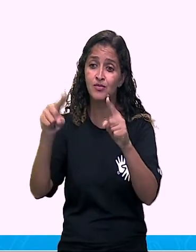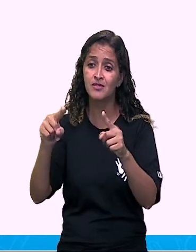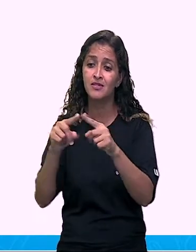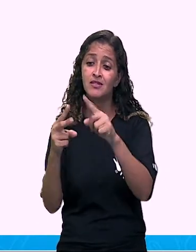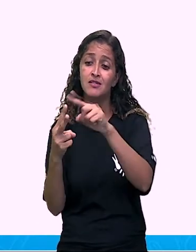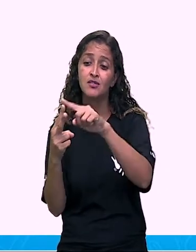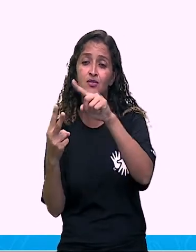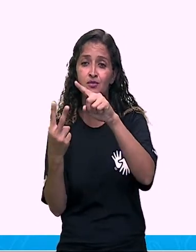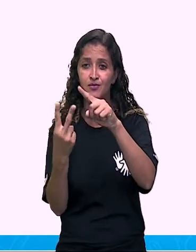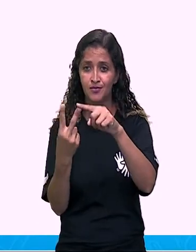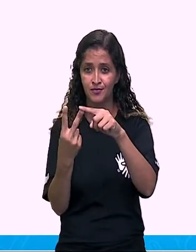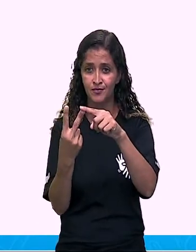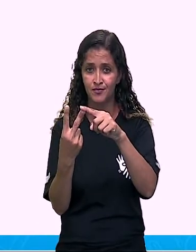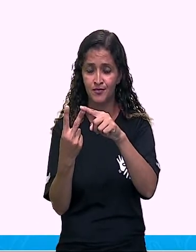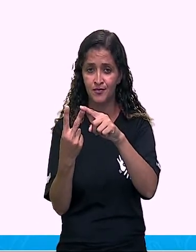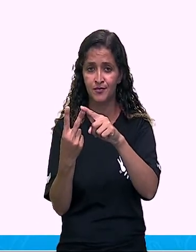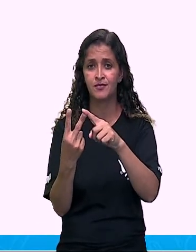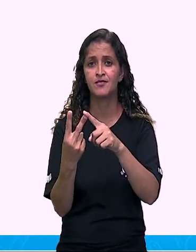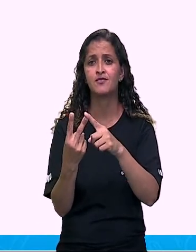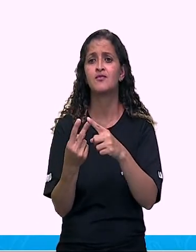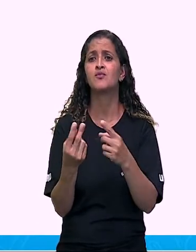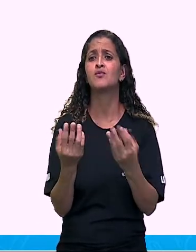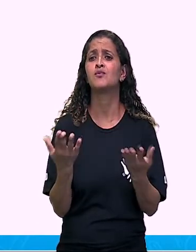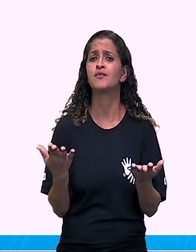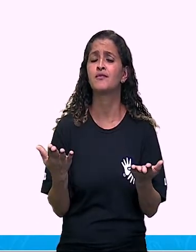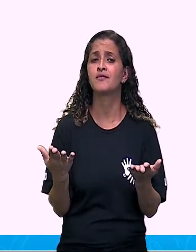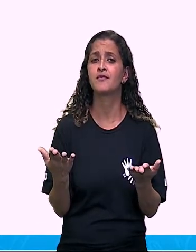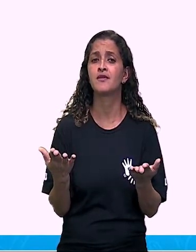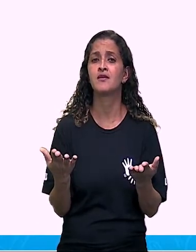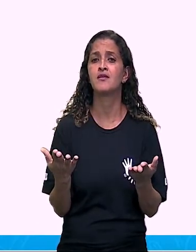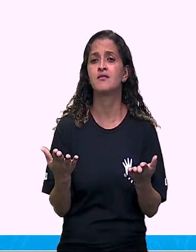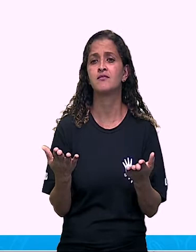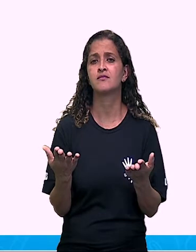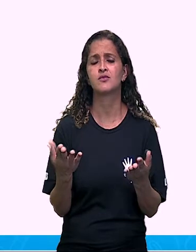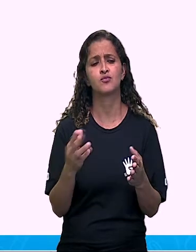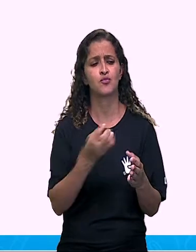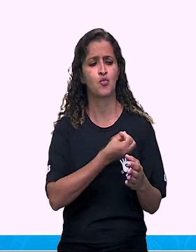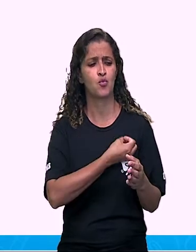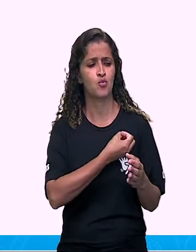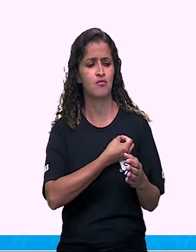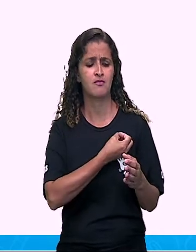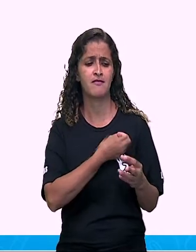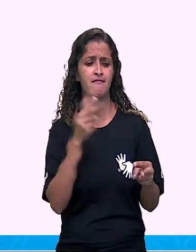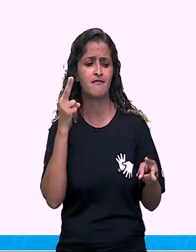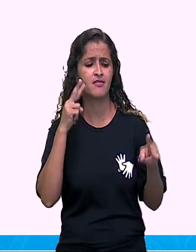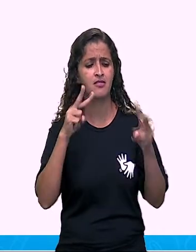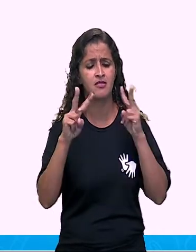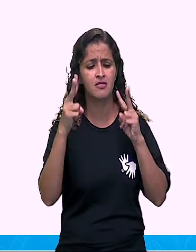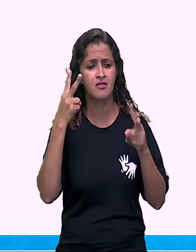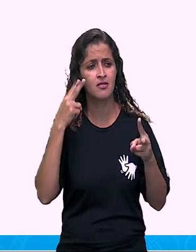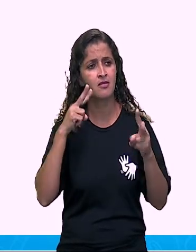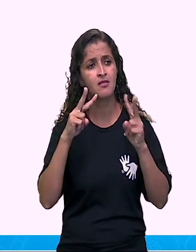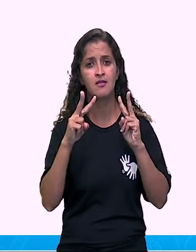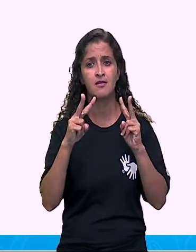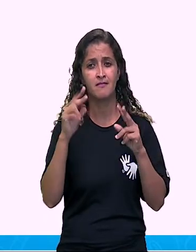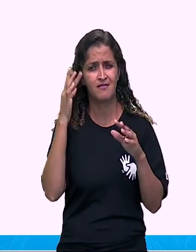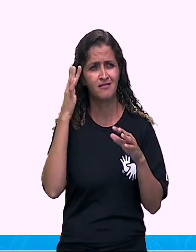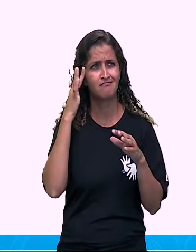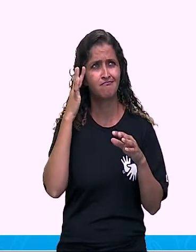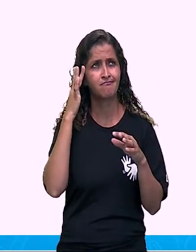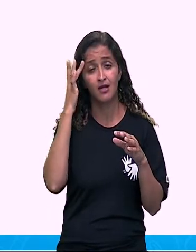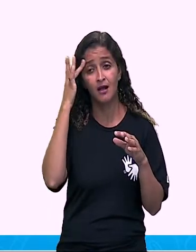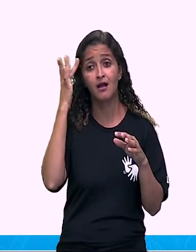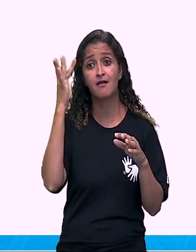ele vale 2. Quando nós pegamos um número para analisar, para ficar mais fácil para vocês